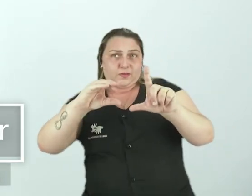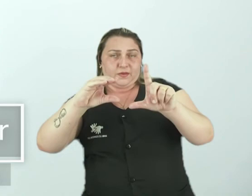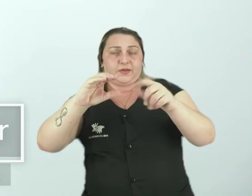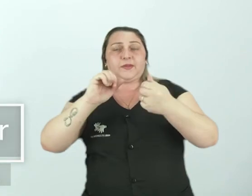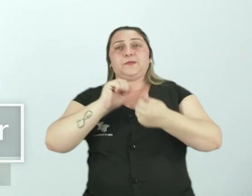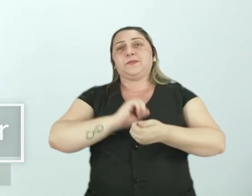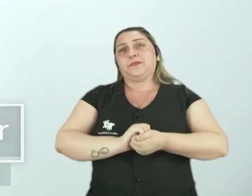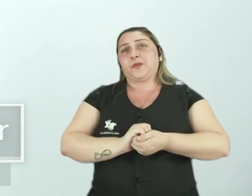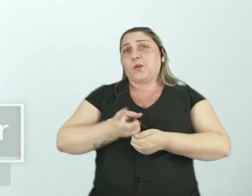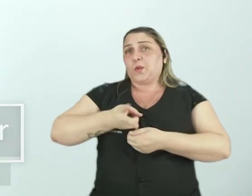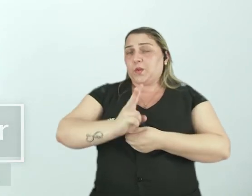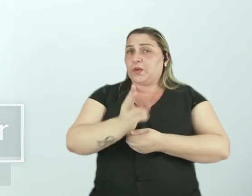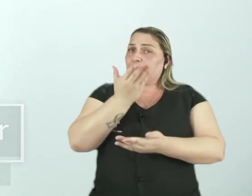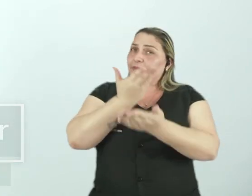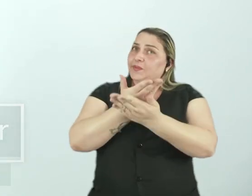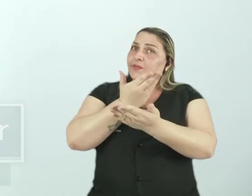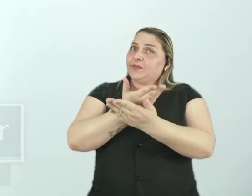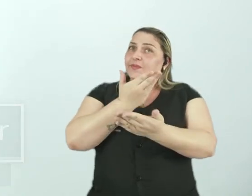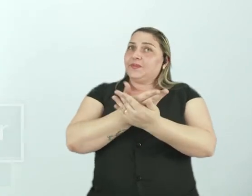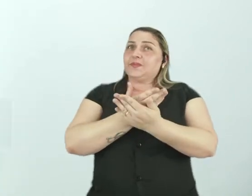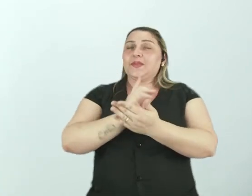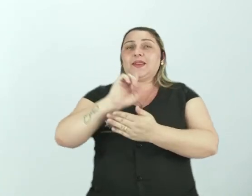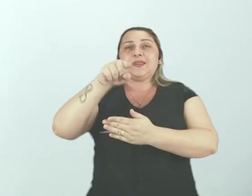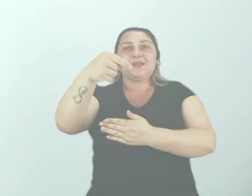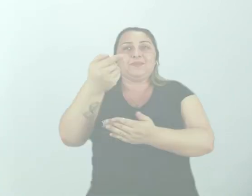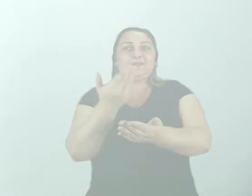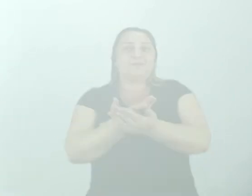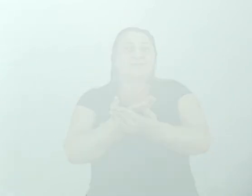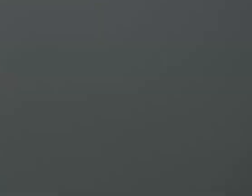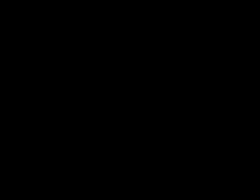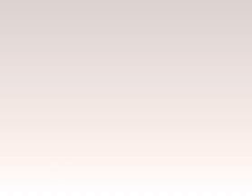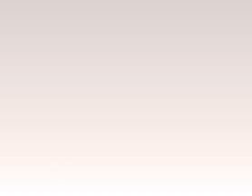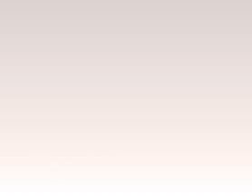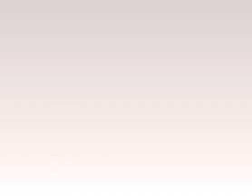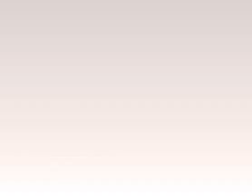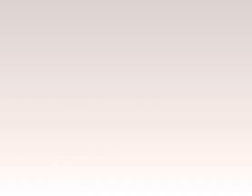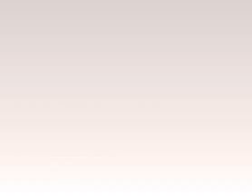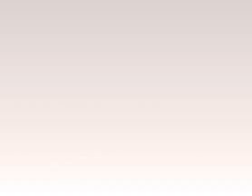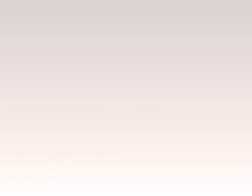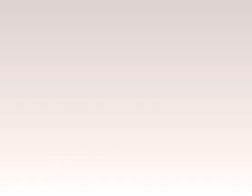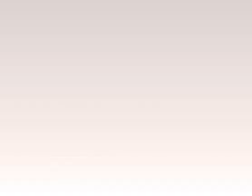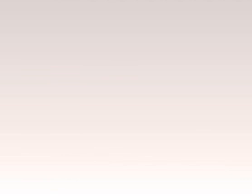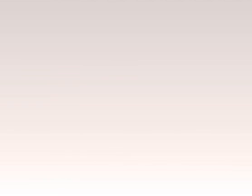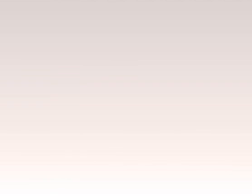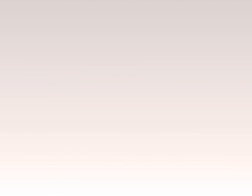e continuem estudando e até a próxima!